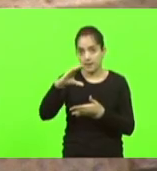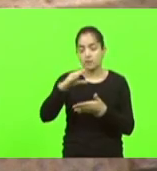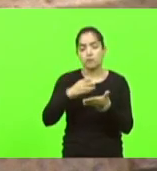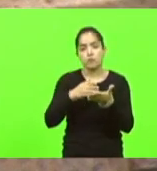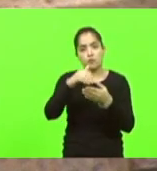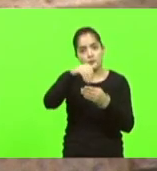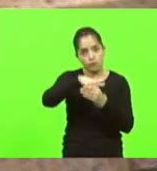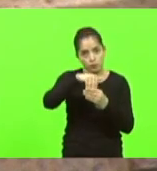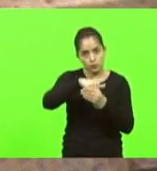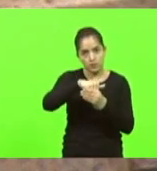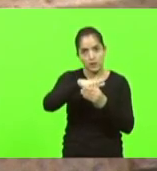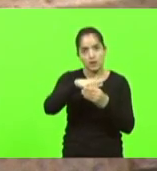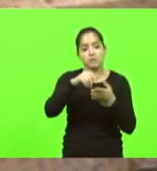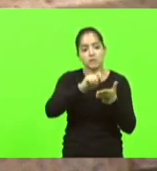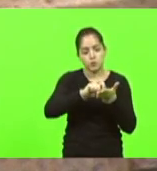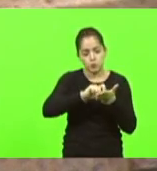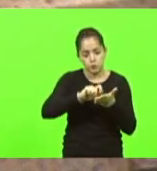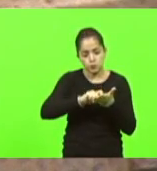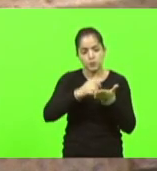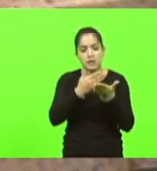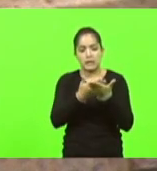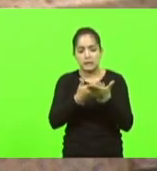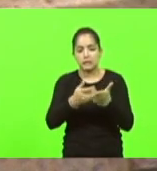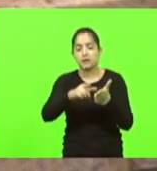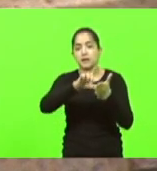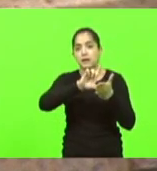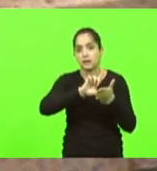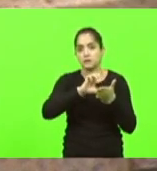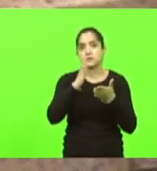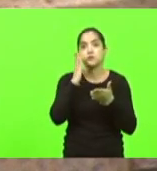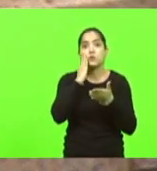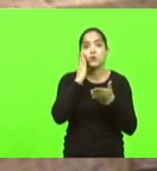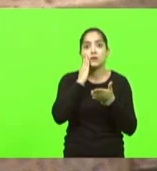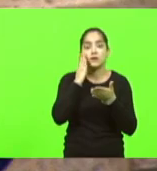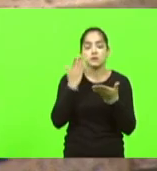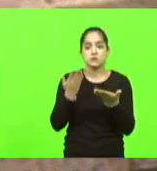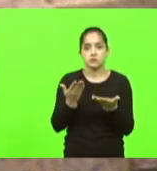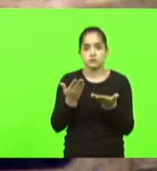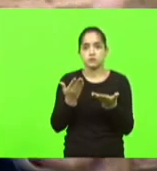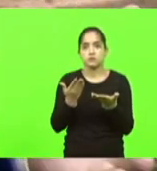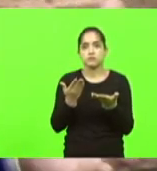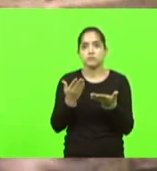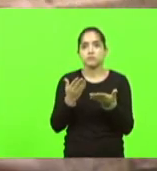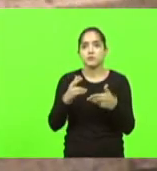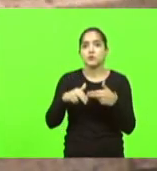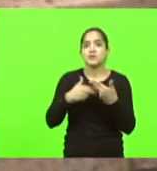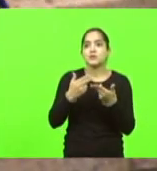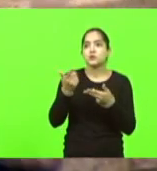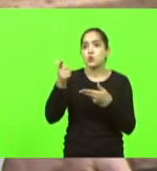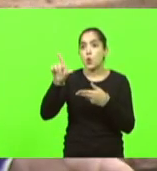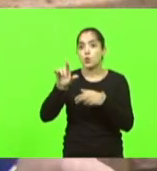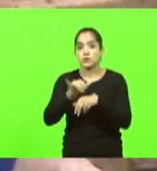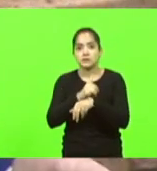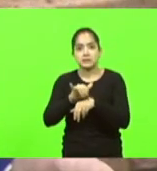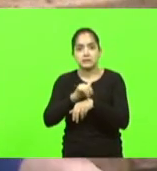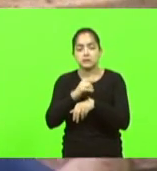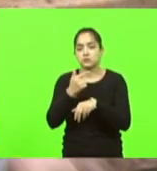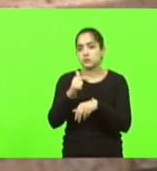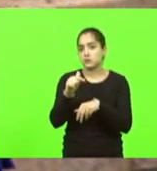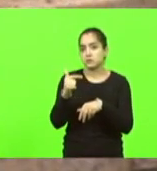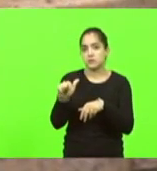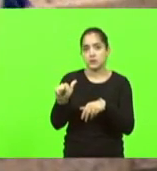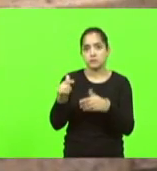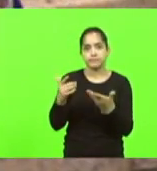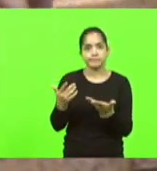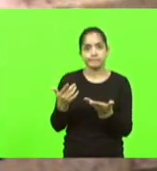a PEC porque fiz meu dever de casa estudei os números conheço os números e por isso não há outra forma aquele que tem compromisso com Santa Catarina